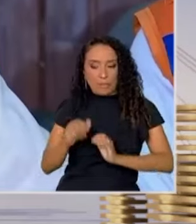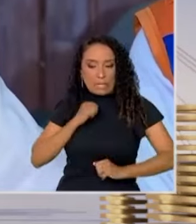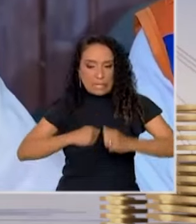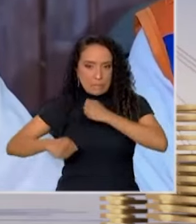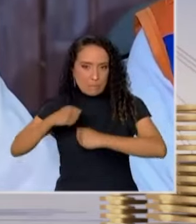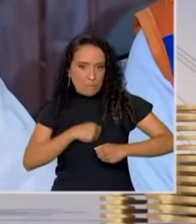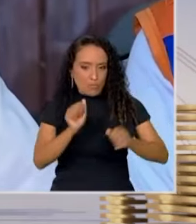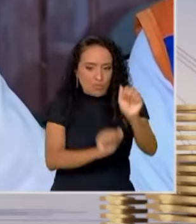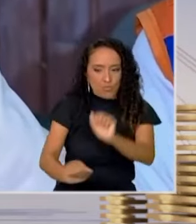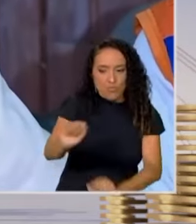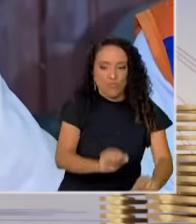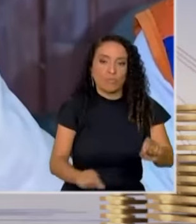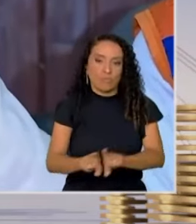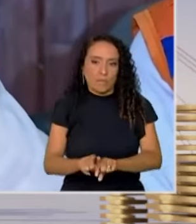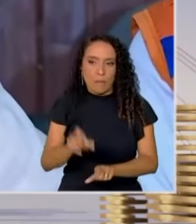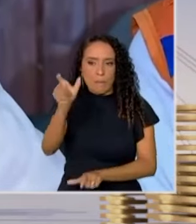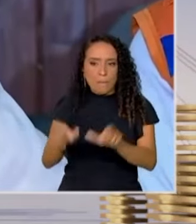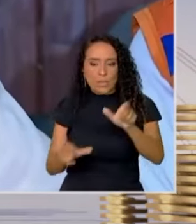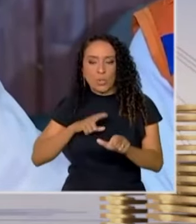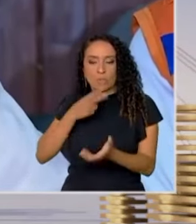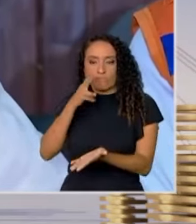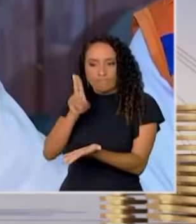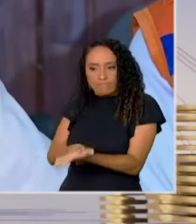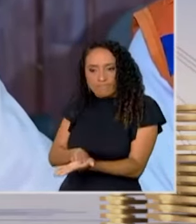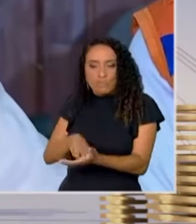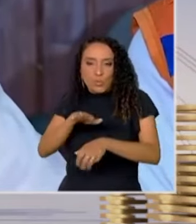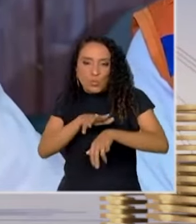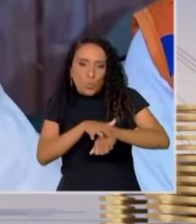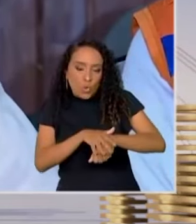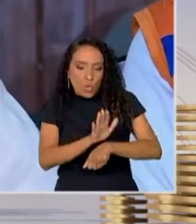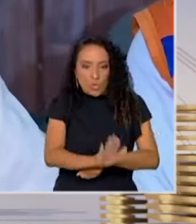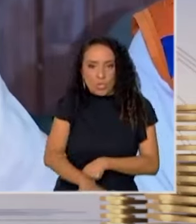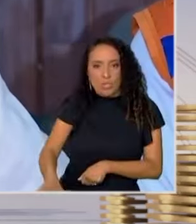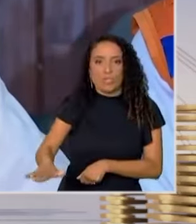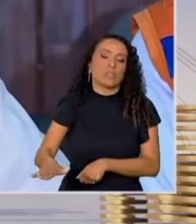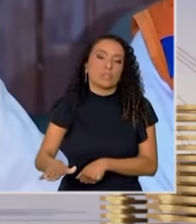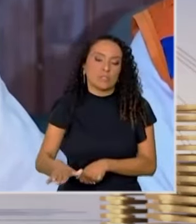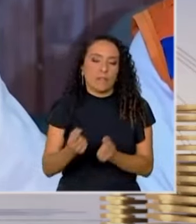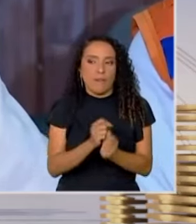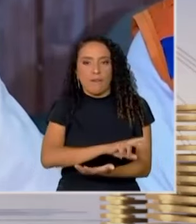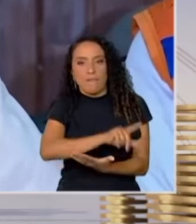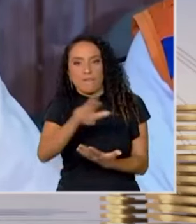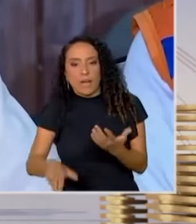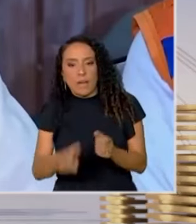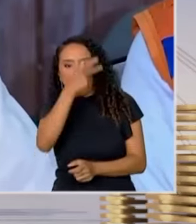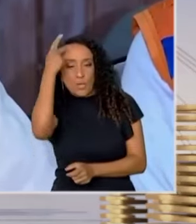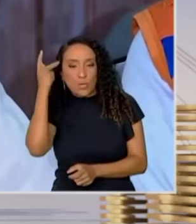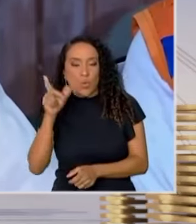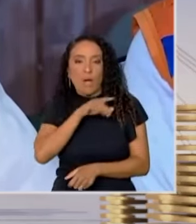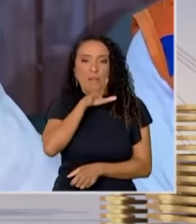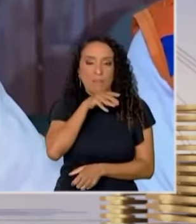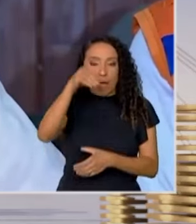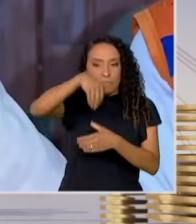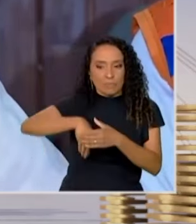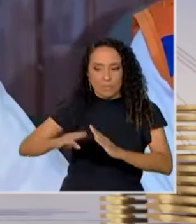discutido internamente, não há ainda uma definição, mas o ministro disse que pode ser uma solução para ajudar nesse momento complicado, porque